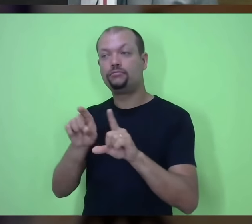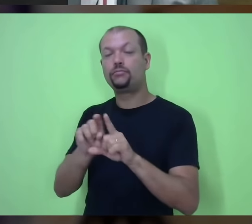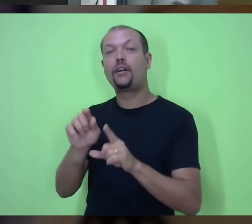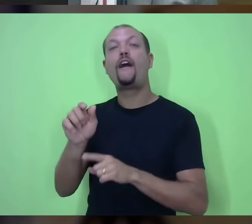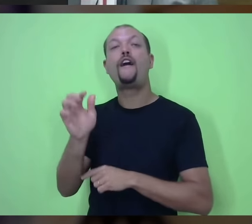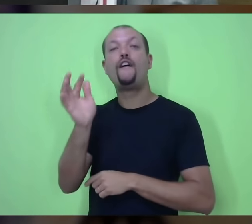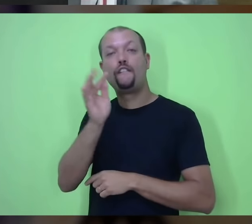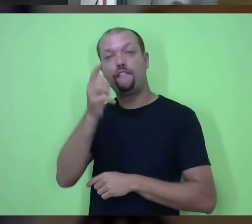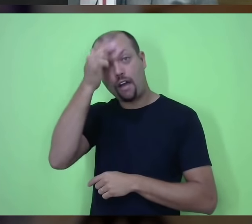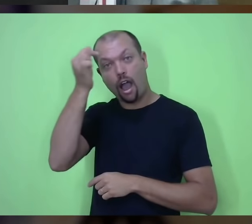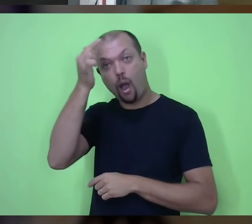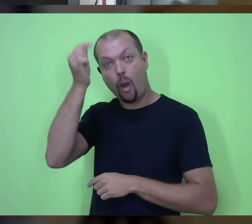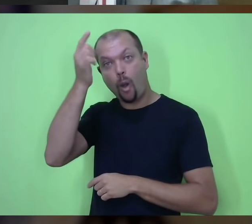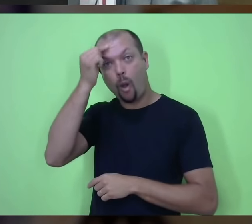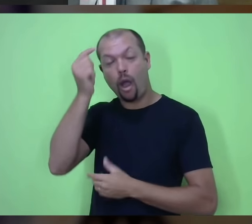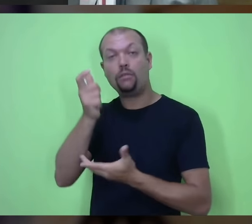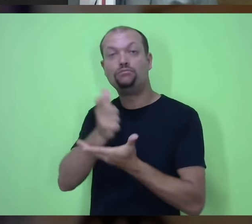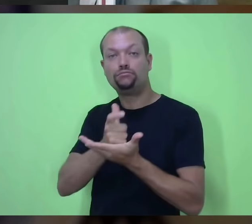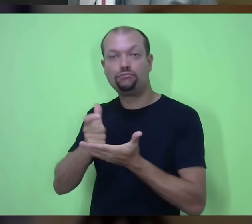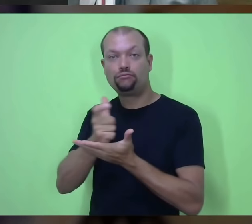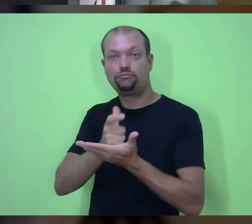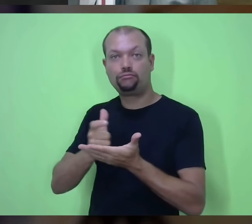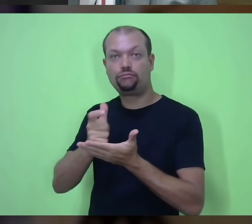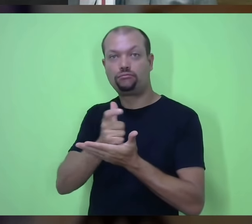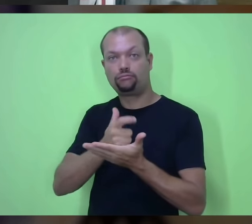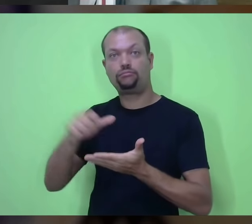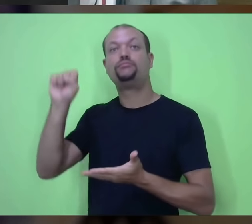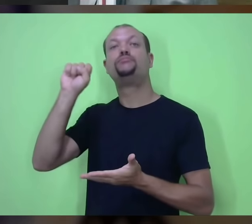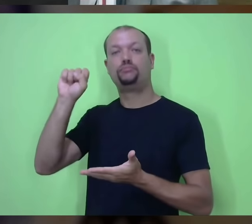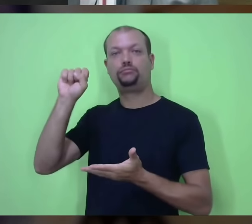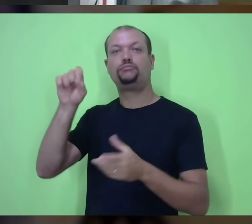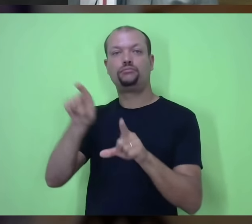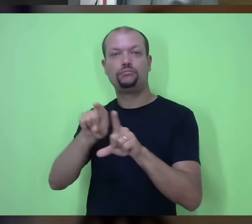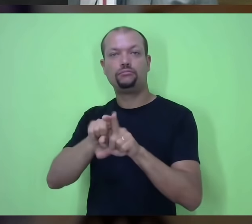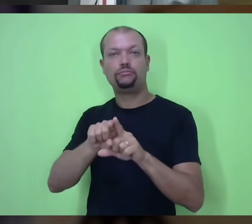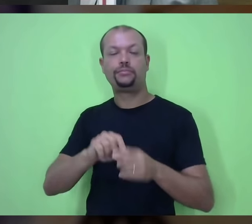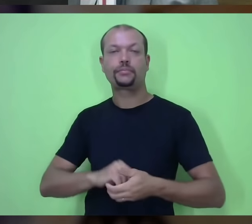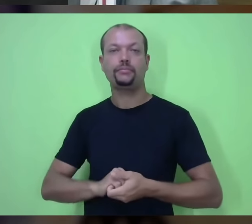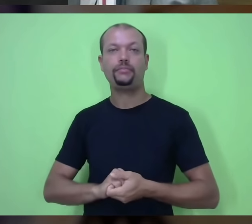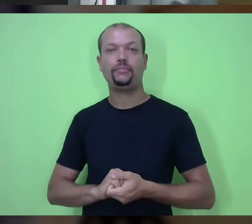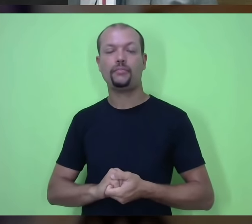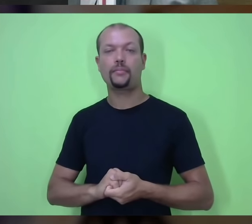a Faculdade de Teologia, né, junto ao Seminário Latino-Americano.